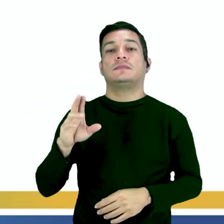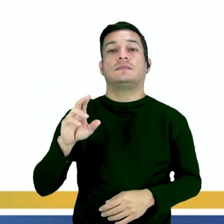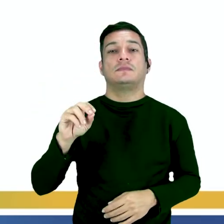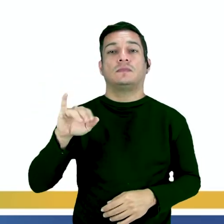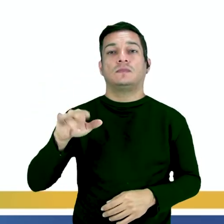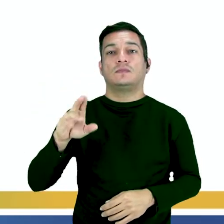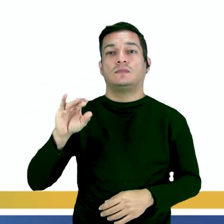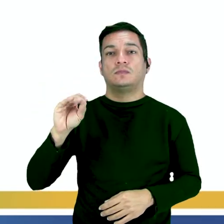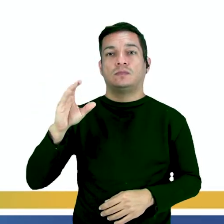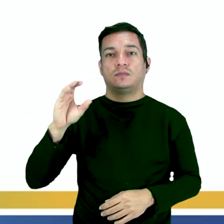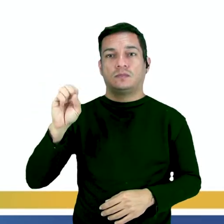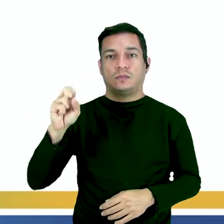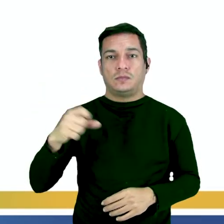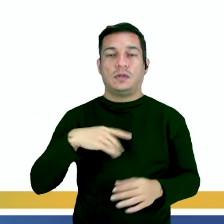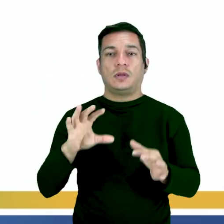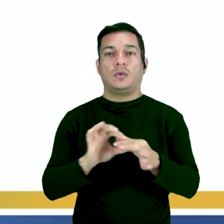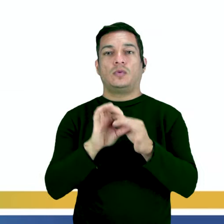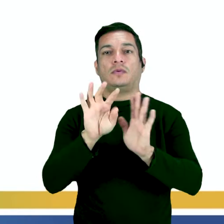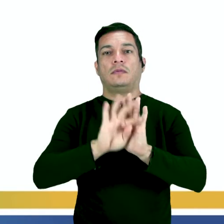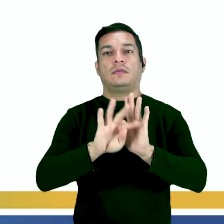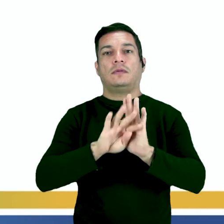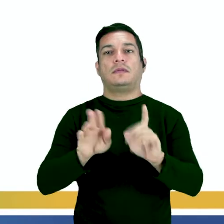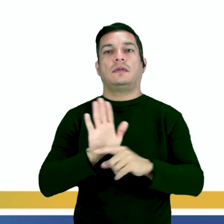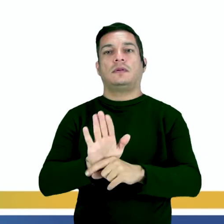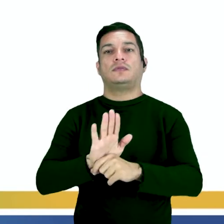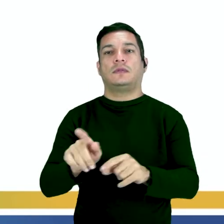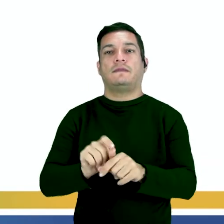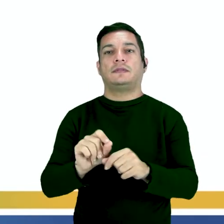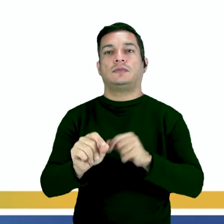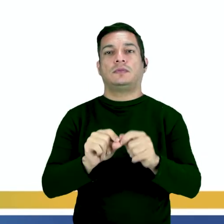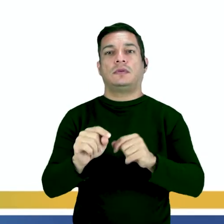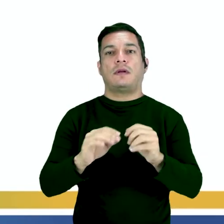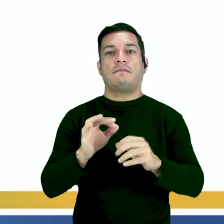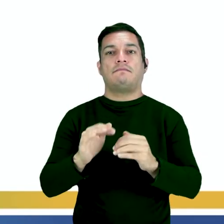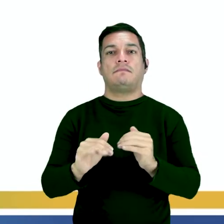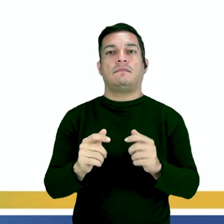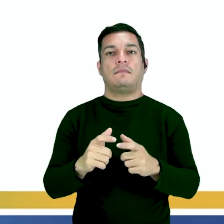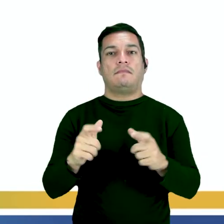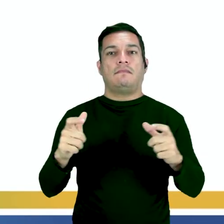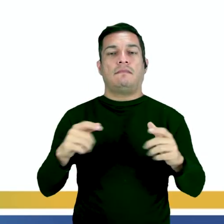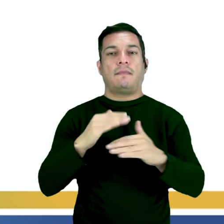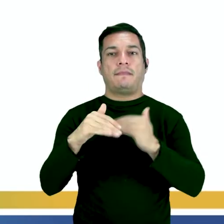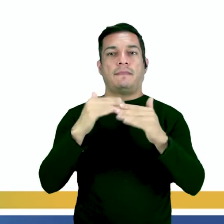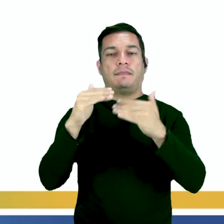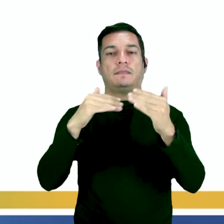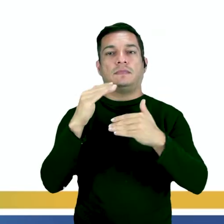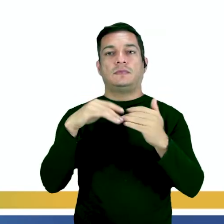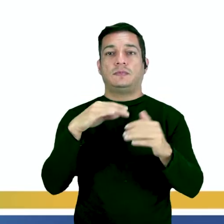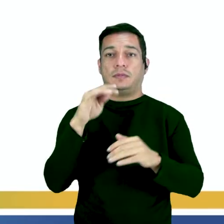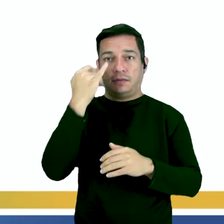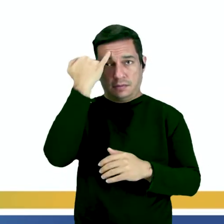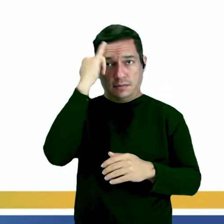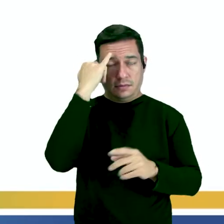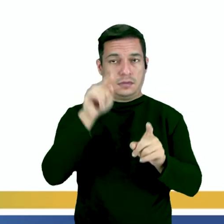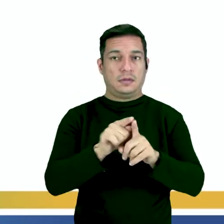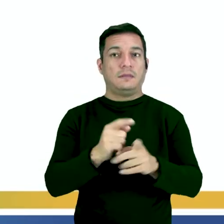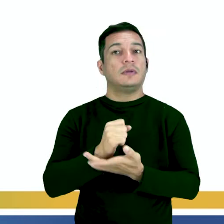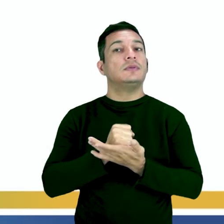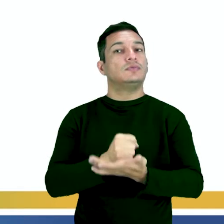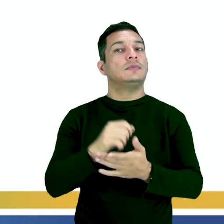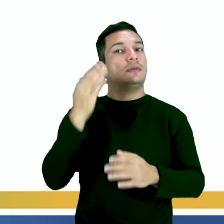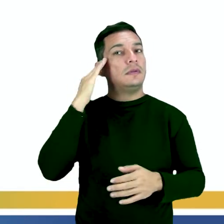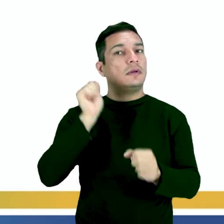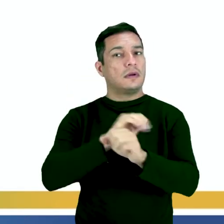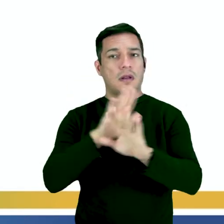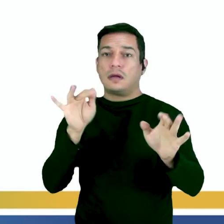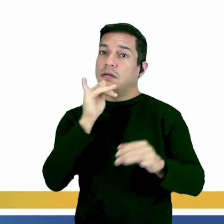conjunções, elas unem o texto, ajudam a fazer a progressão ali das ideias e elas vão nos ajudando a entender.